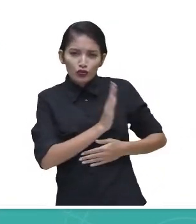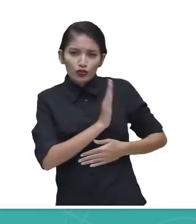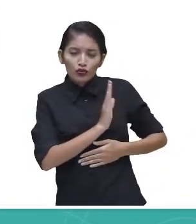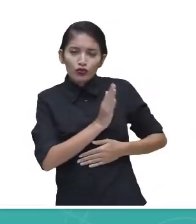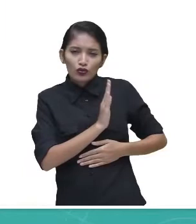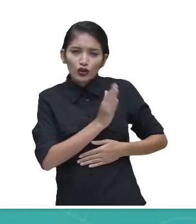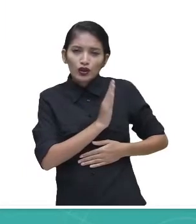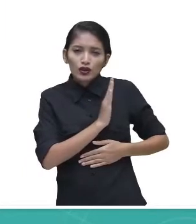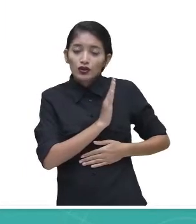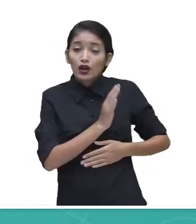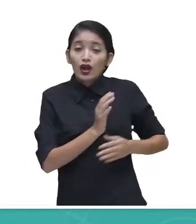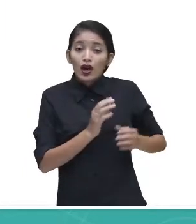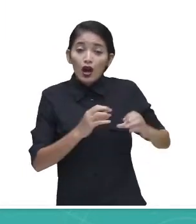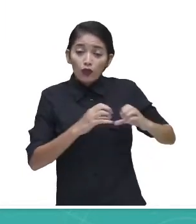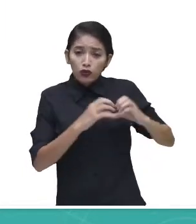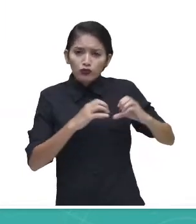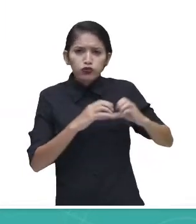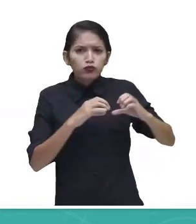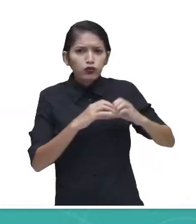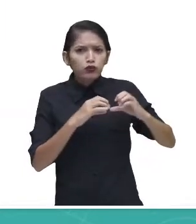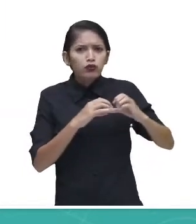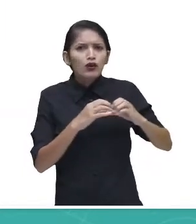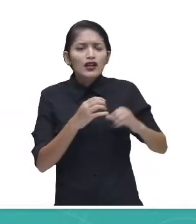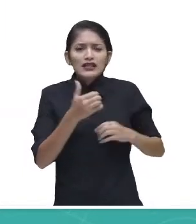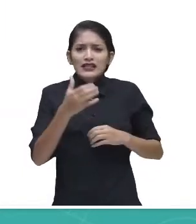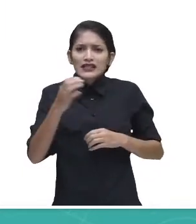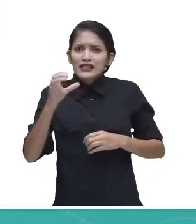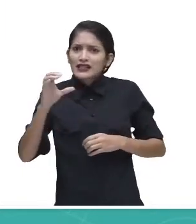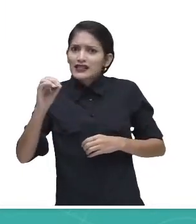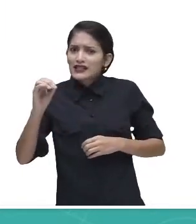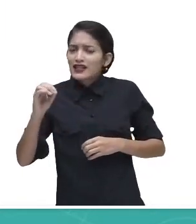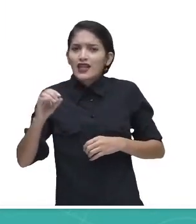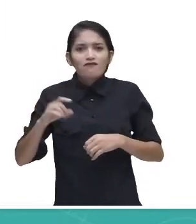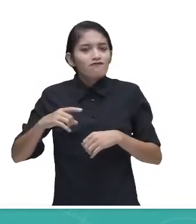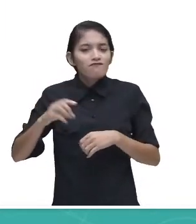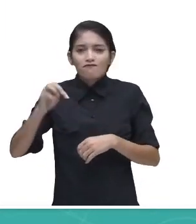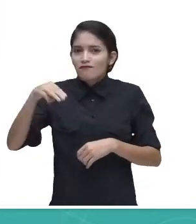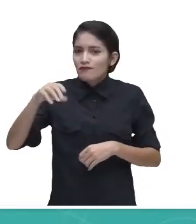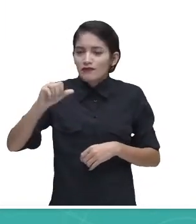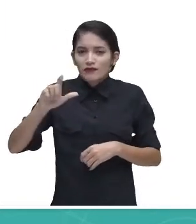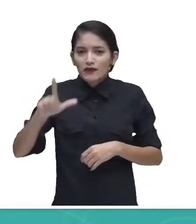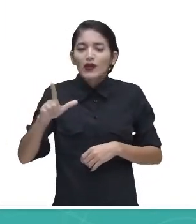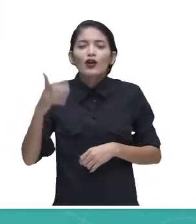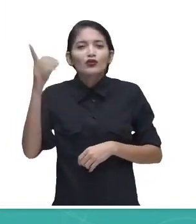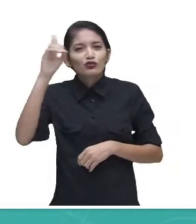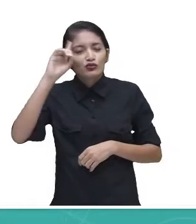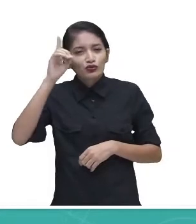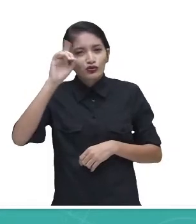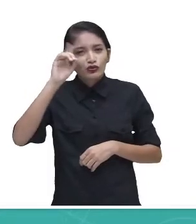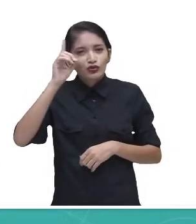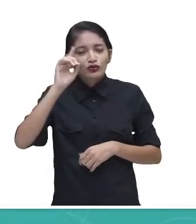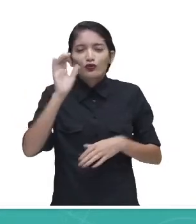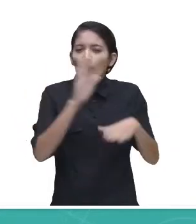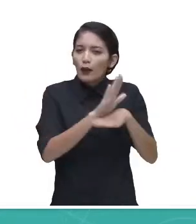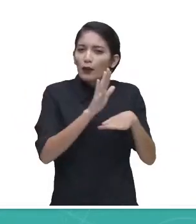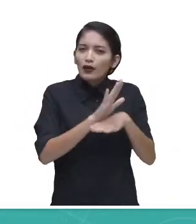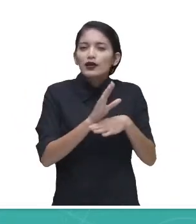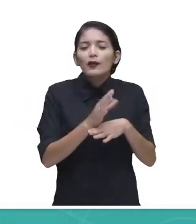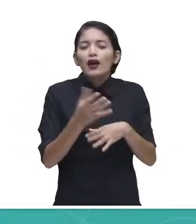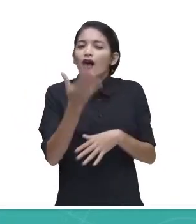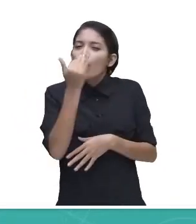O nosso coração chega a bater 100 mil vezes por dia. Então vamos ajudar ele a funcionar se alimentando bem, tá